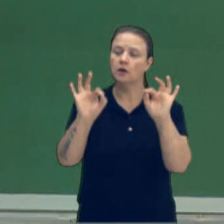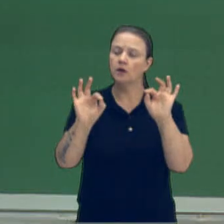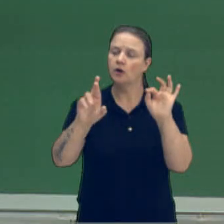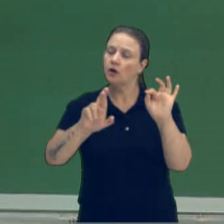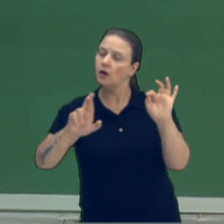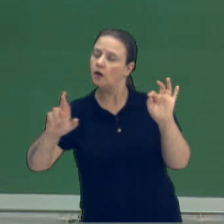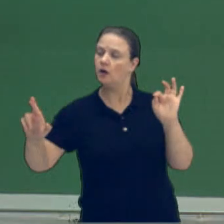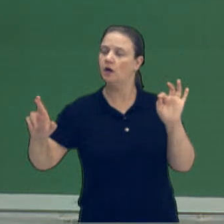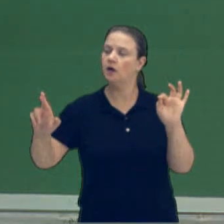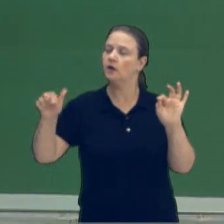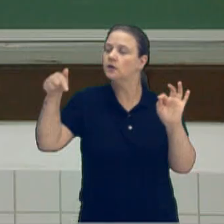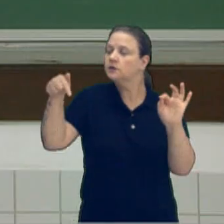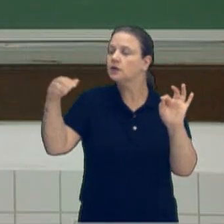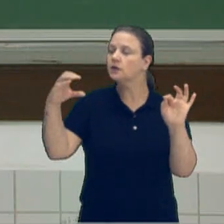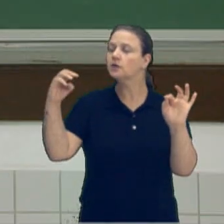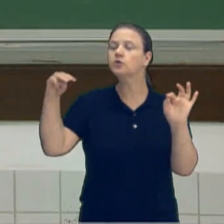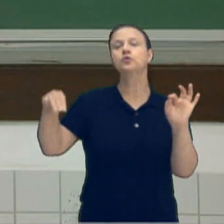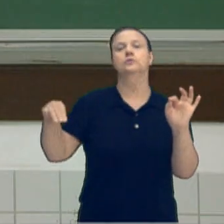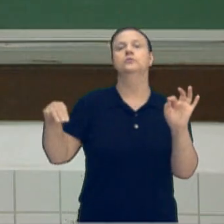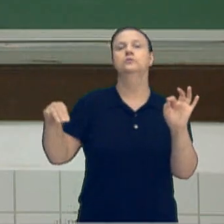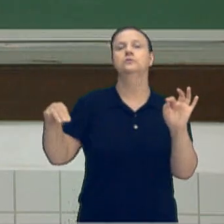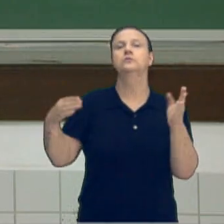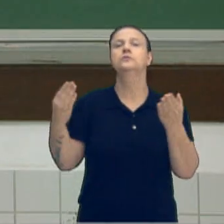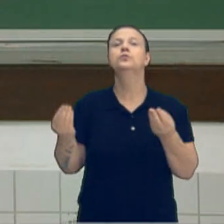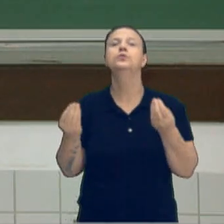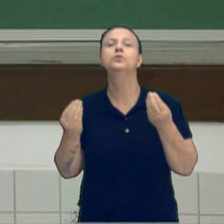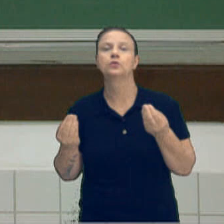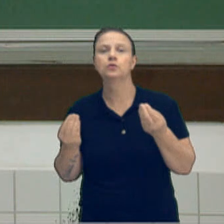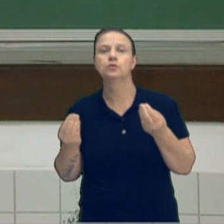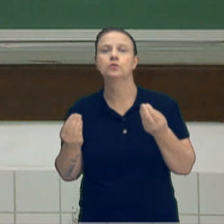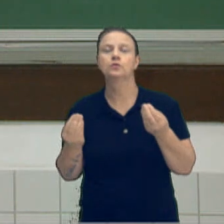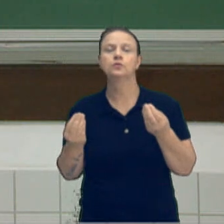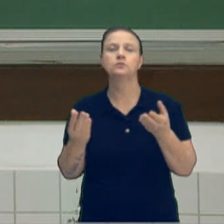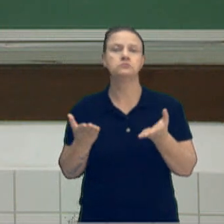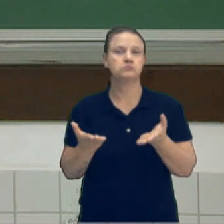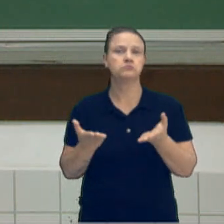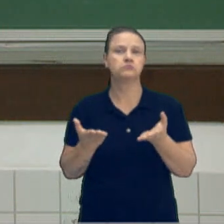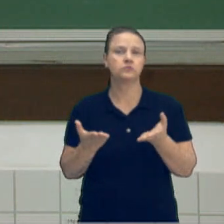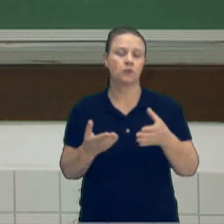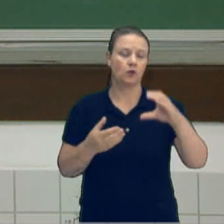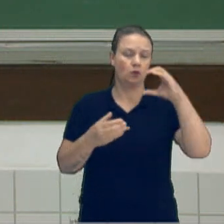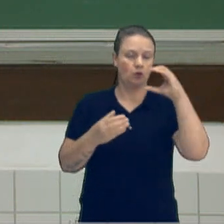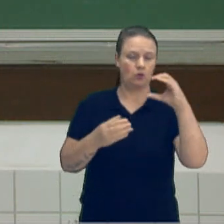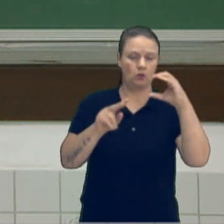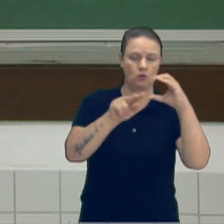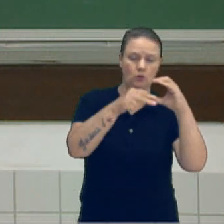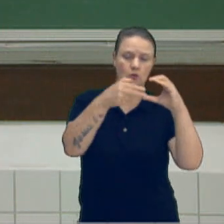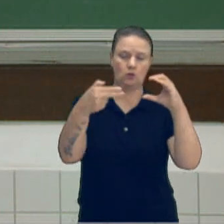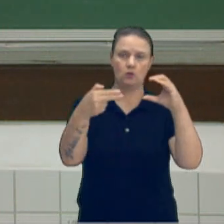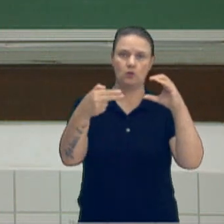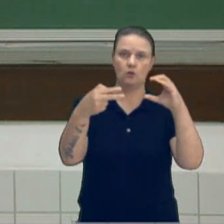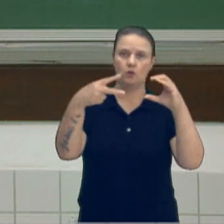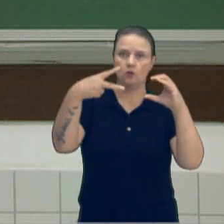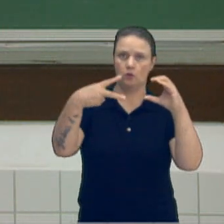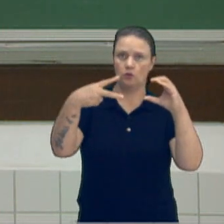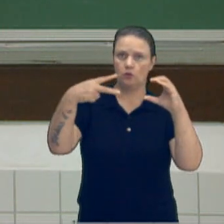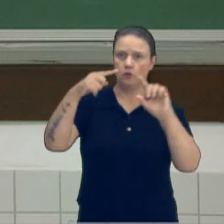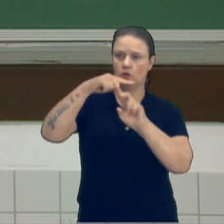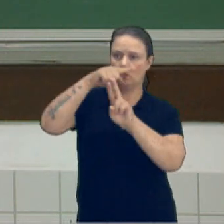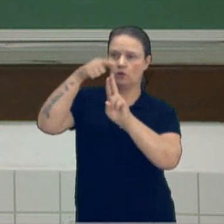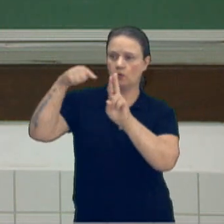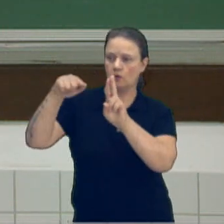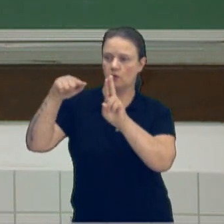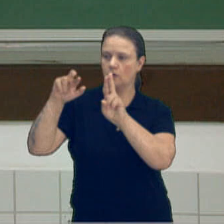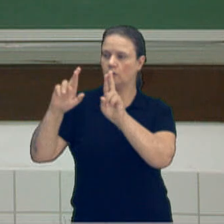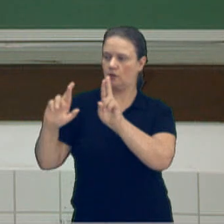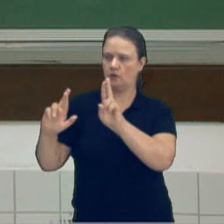centímetros? Como que a gente calcula mesmo a fórmula, o comprimento da circunferência? Comprimento da circunferência é igual a 2 vezes π vezes